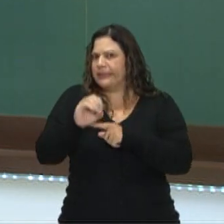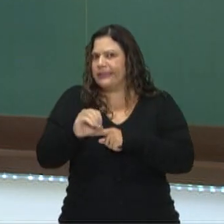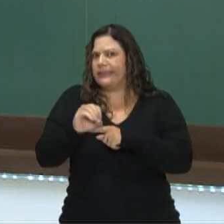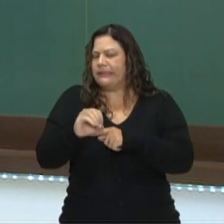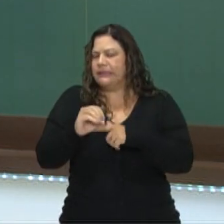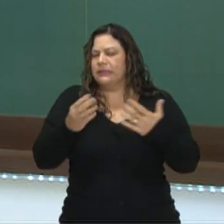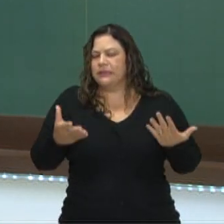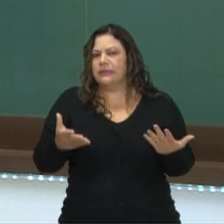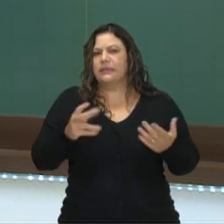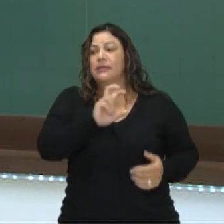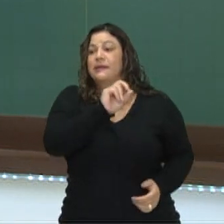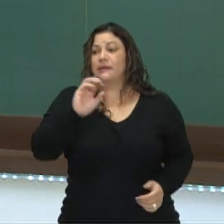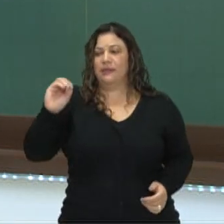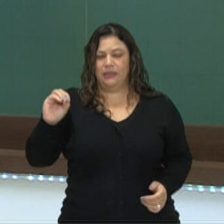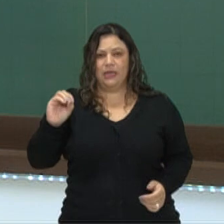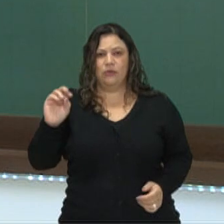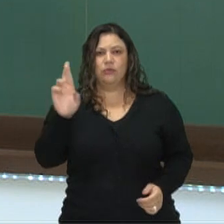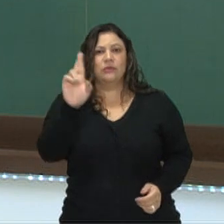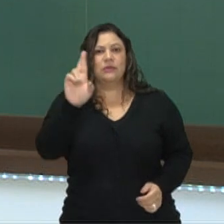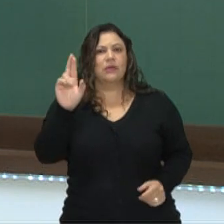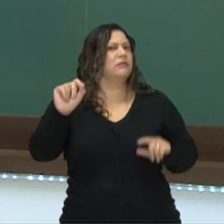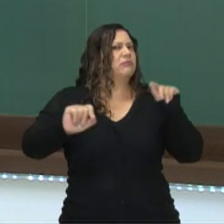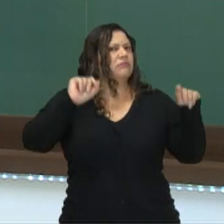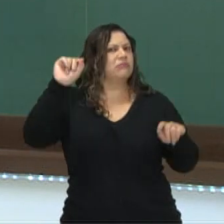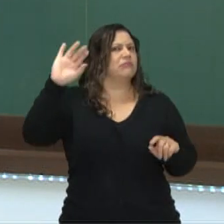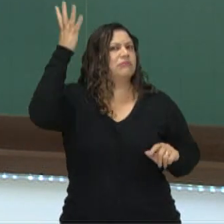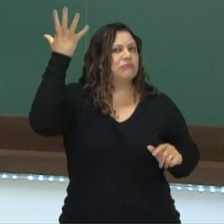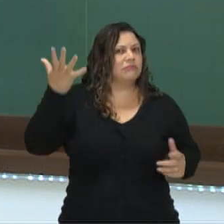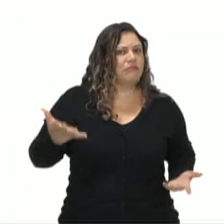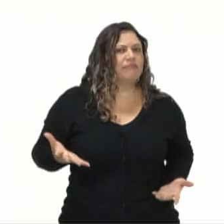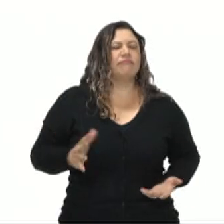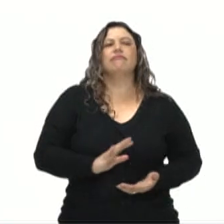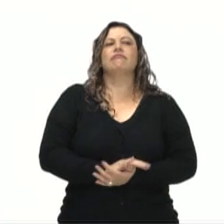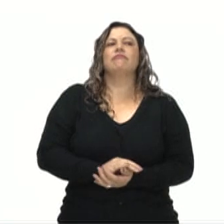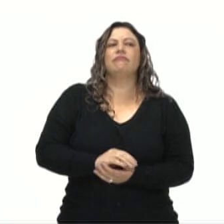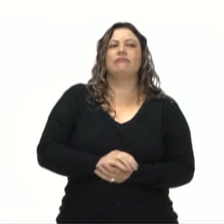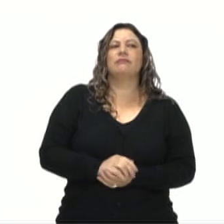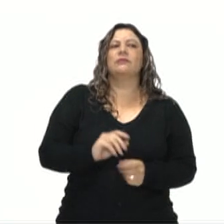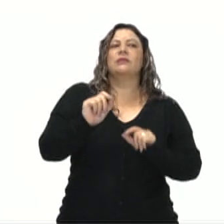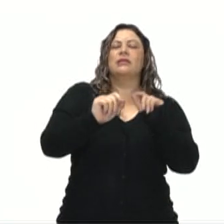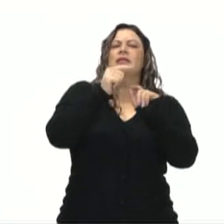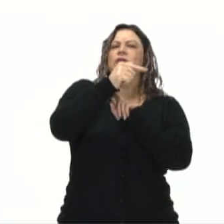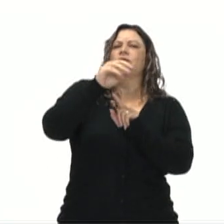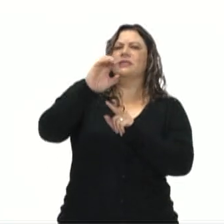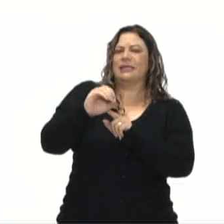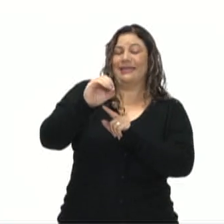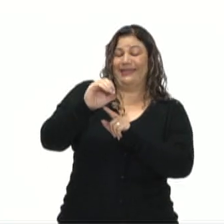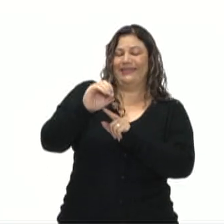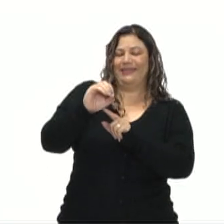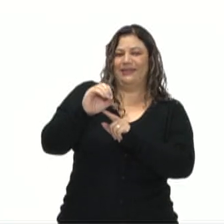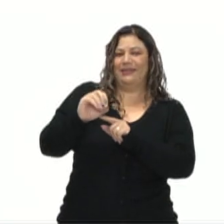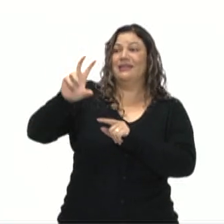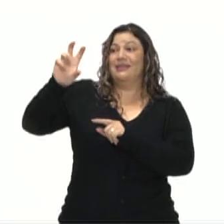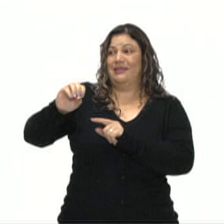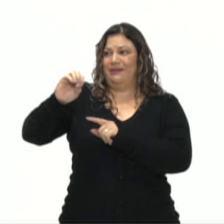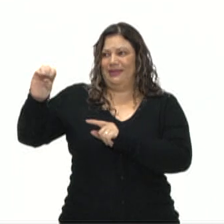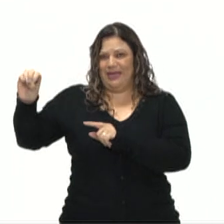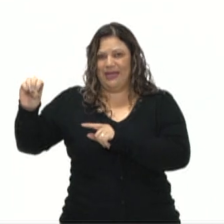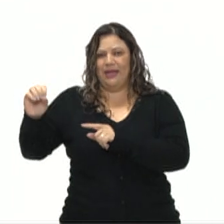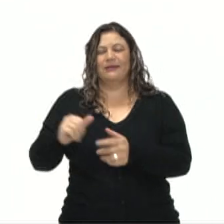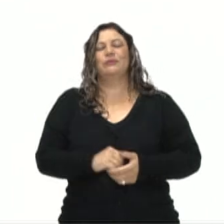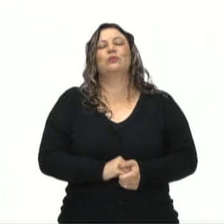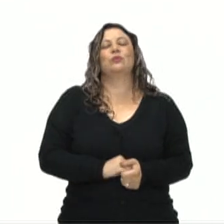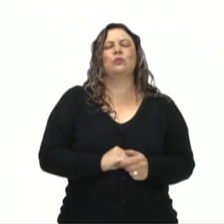conta R$500, o que aconteceu? Vamos verificar? Então, eu devo 70, mas eu recebi 500. Então, desses 500